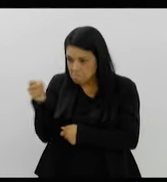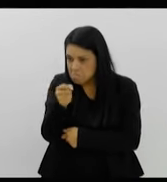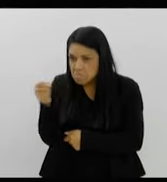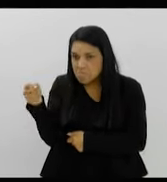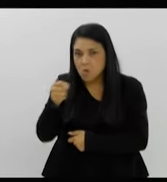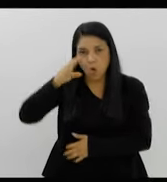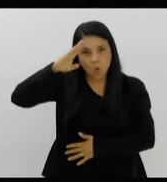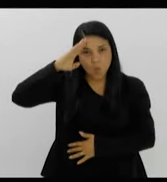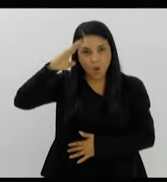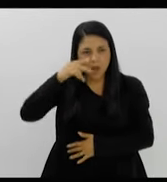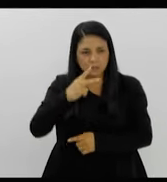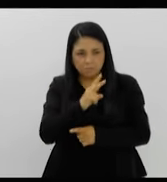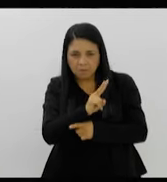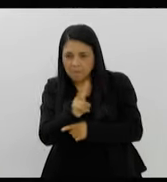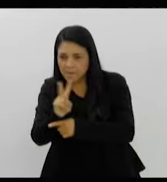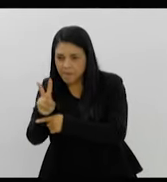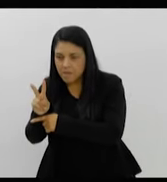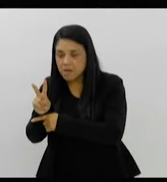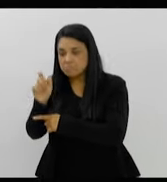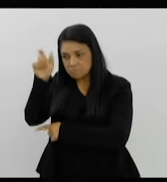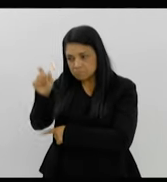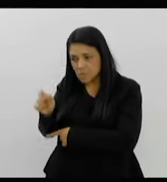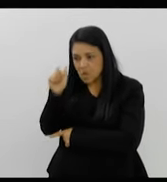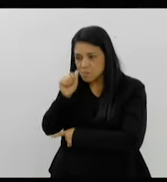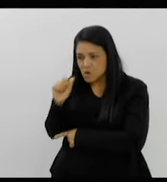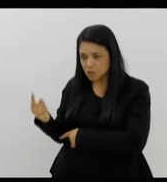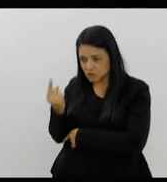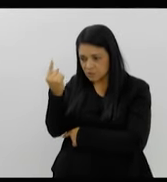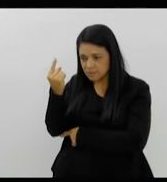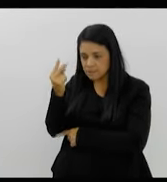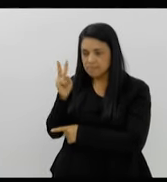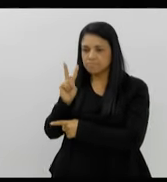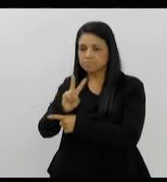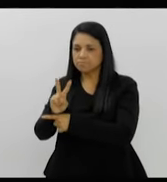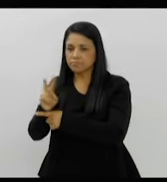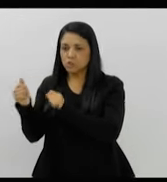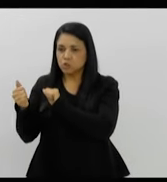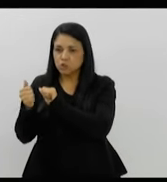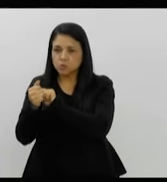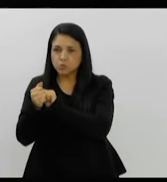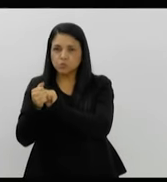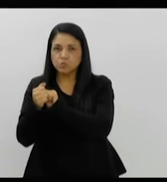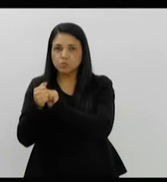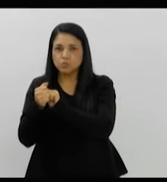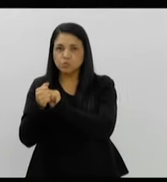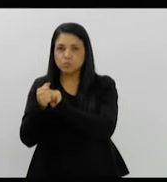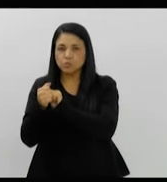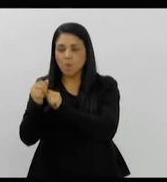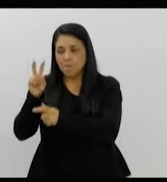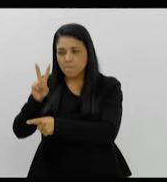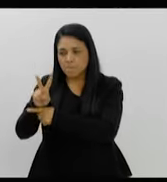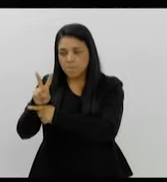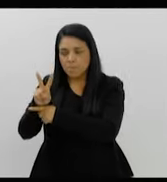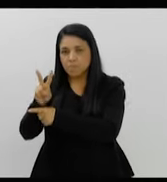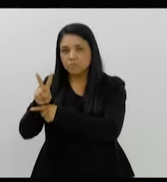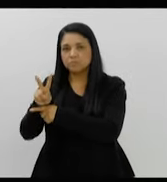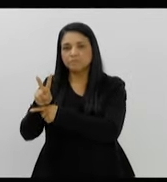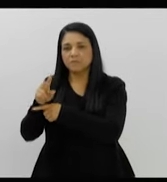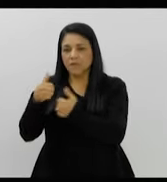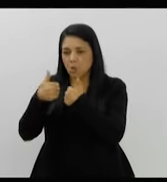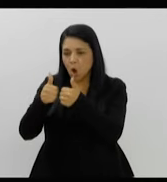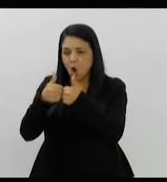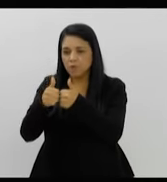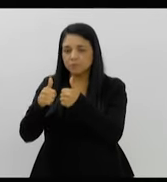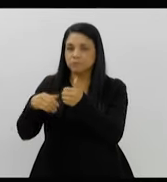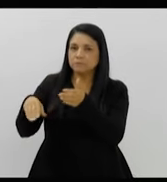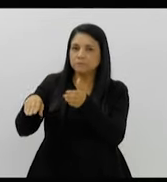ronda e quando eles verem uma mulher sozinha que eles fiquem no ponto junto com ela até aquela mulher entrar no ônibus entrar no